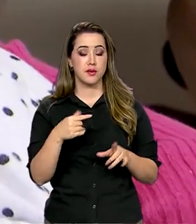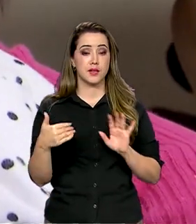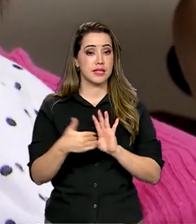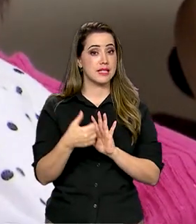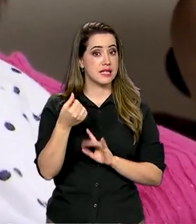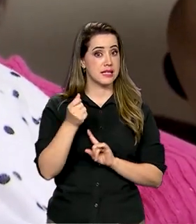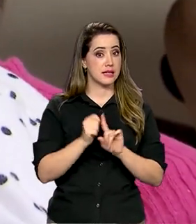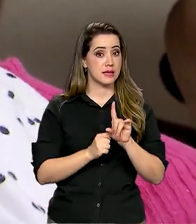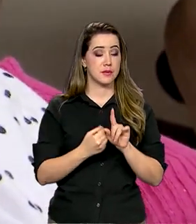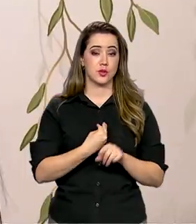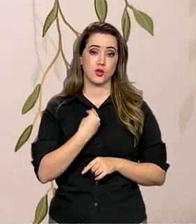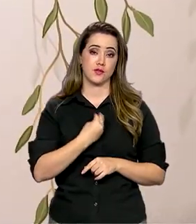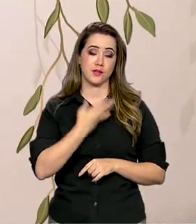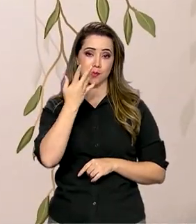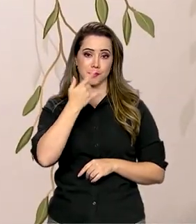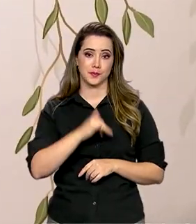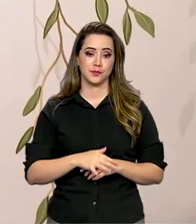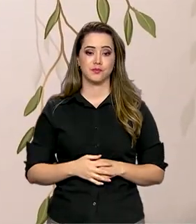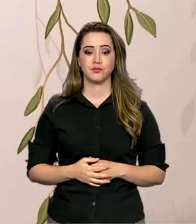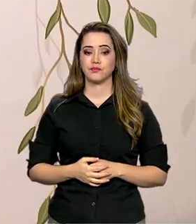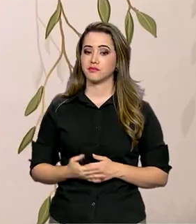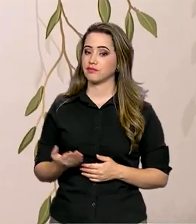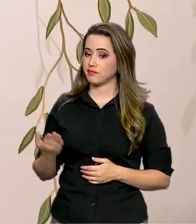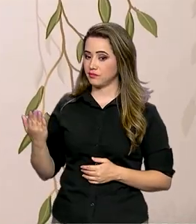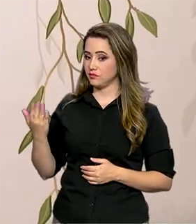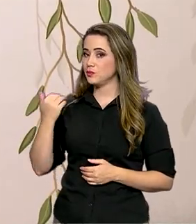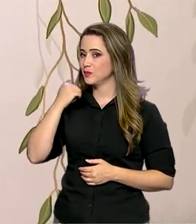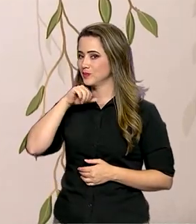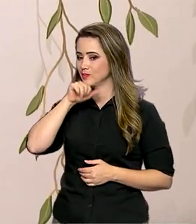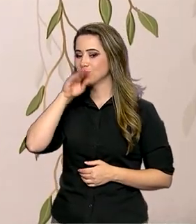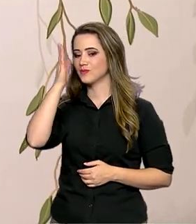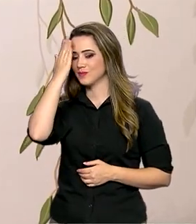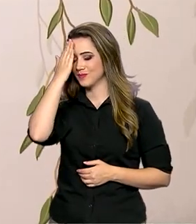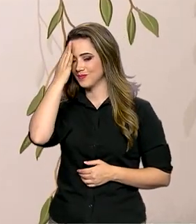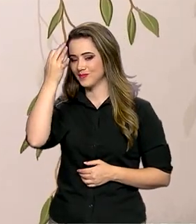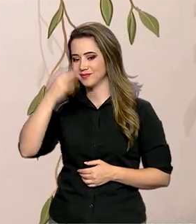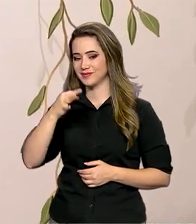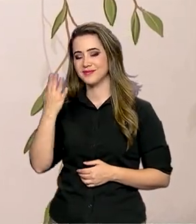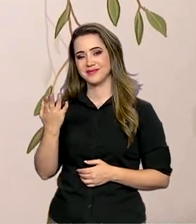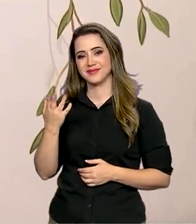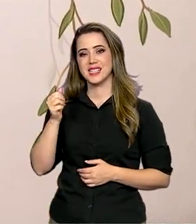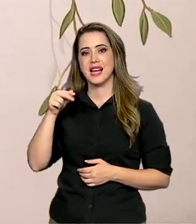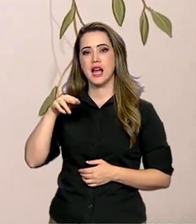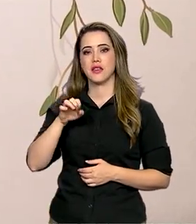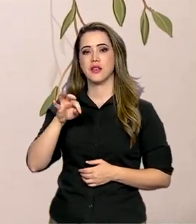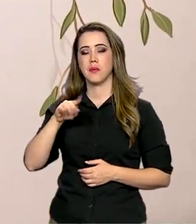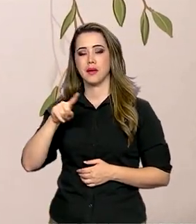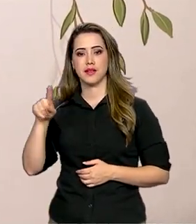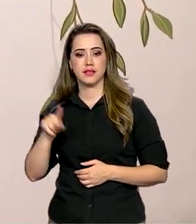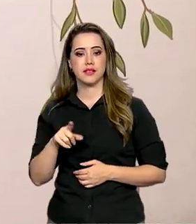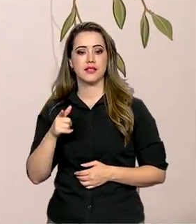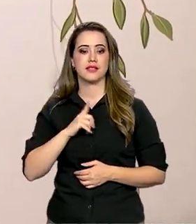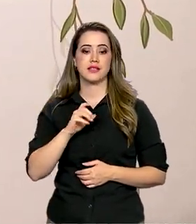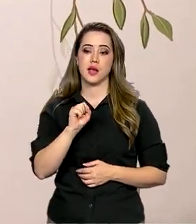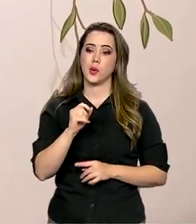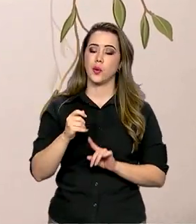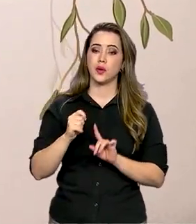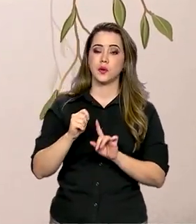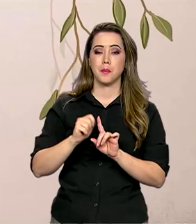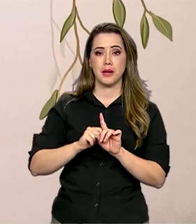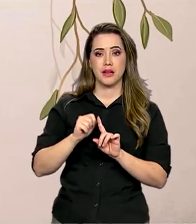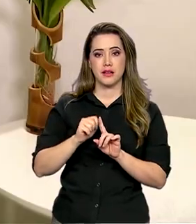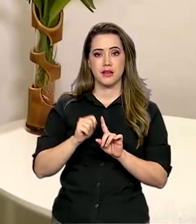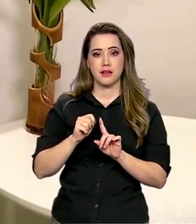de vida das crianças. E Rafaele sabe bem disso. A pequena Ana Beatriz tem 8 meses e